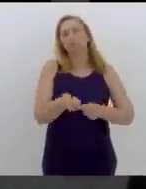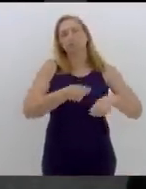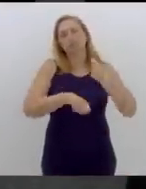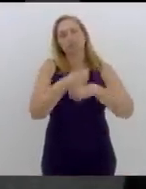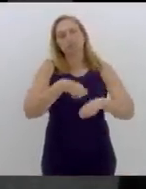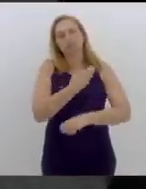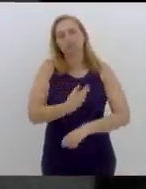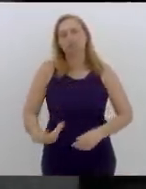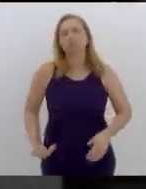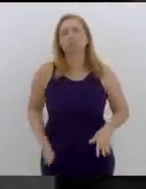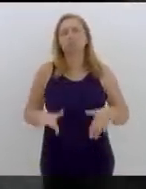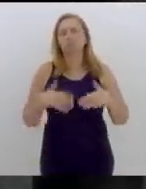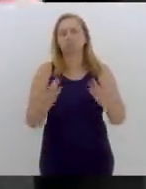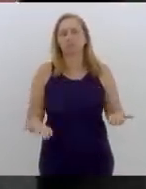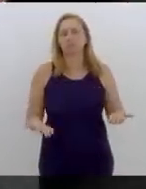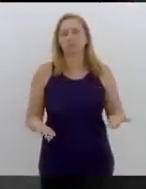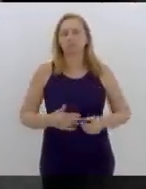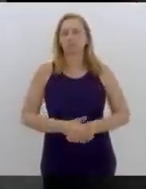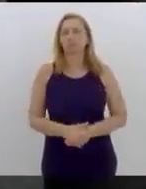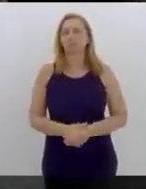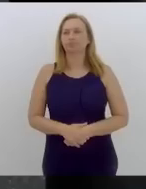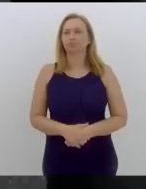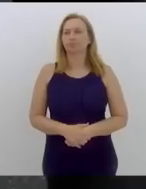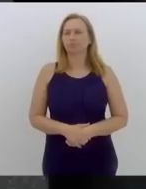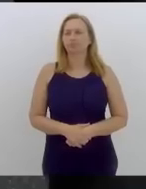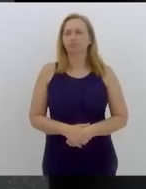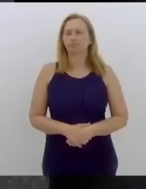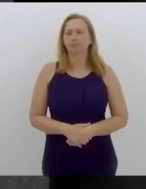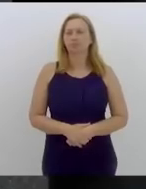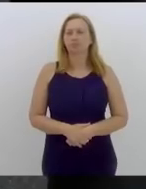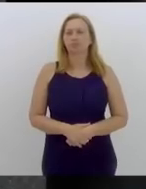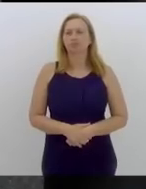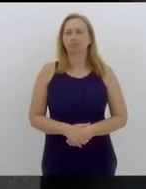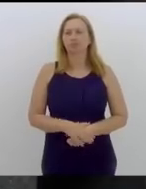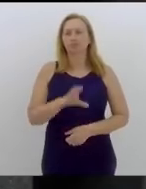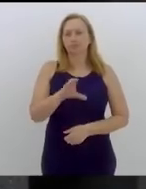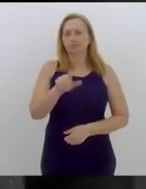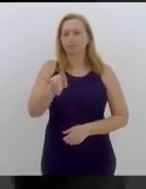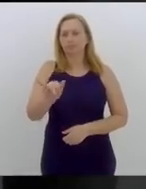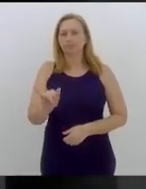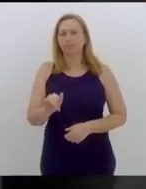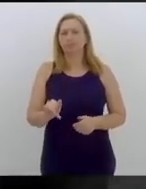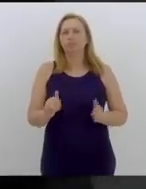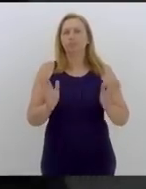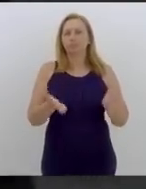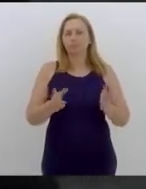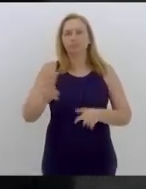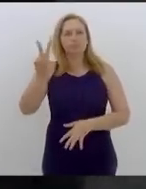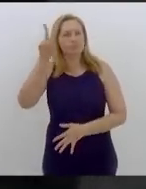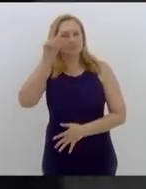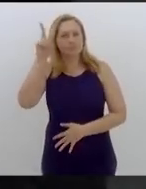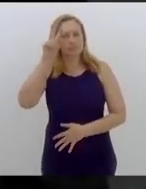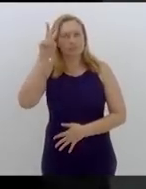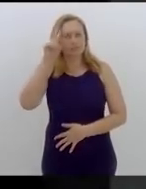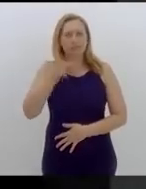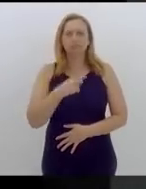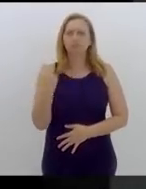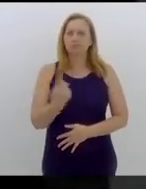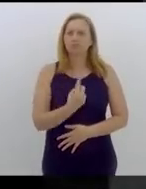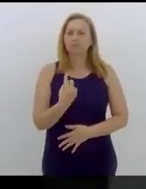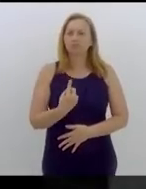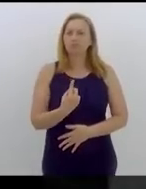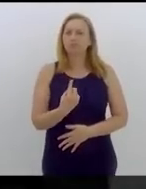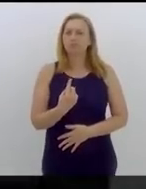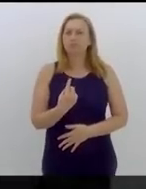então uma forma de imputar a responsabilidade é abrir uma CPI Então a partir de segunda-feira nós vamos bater